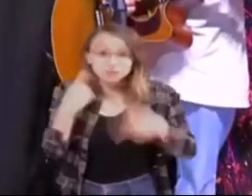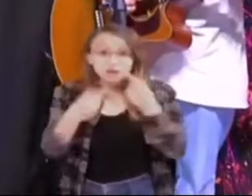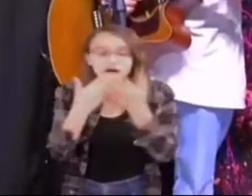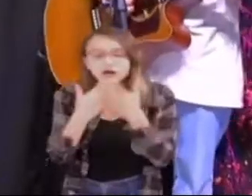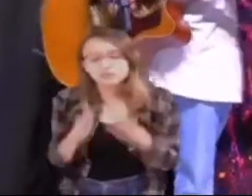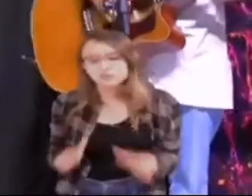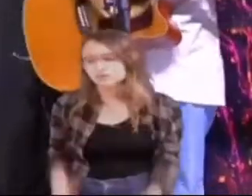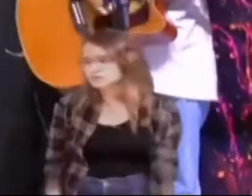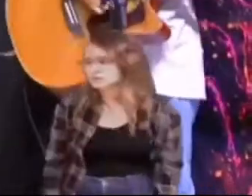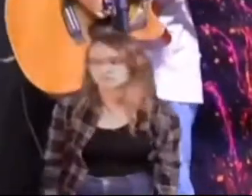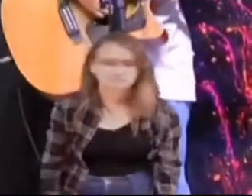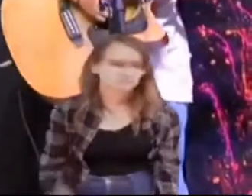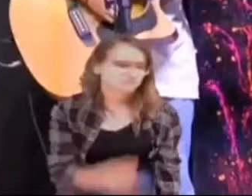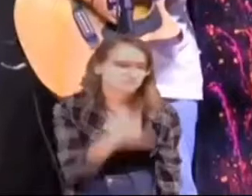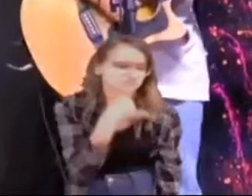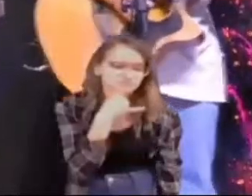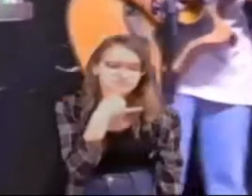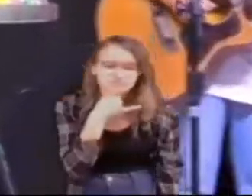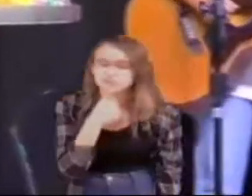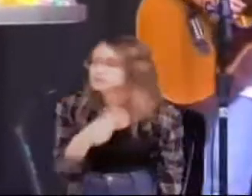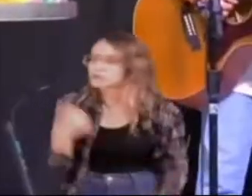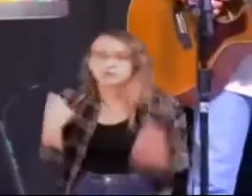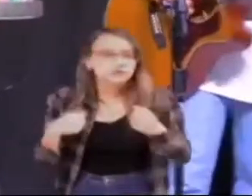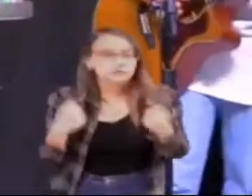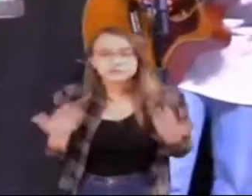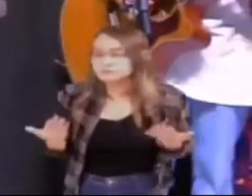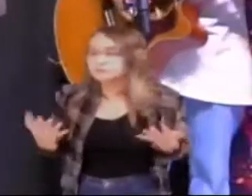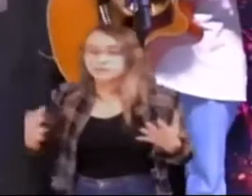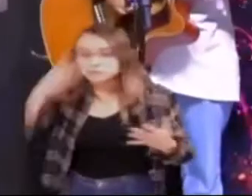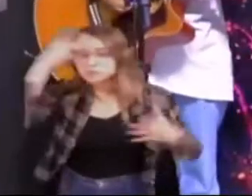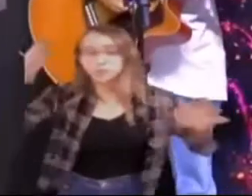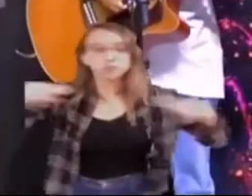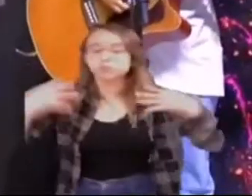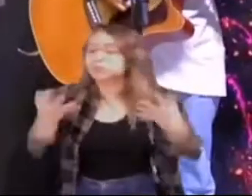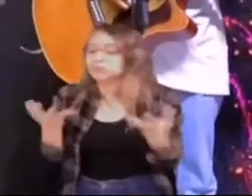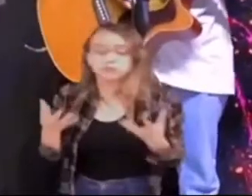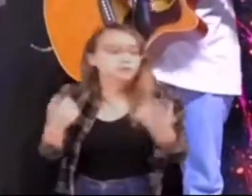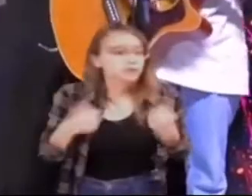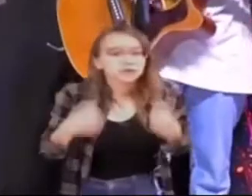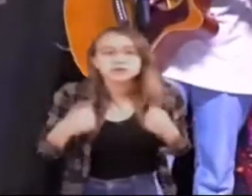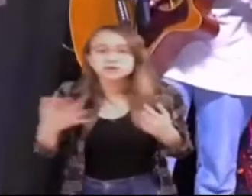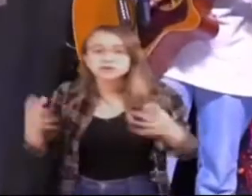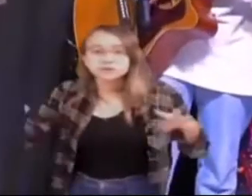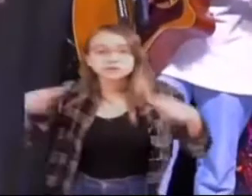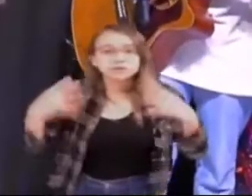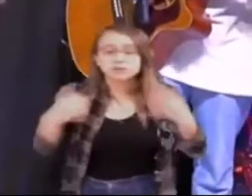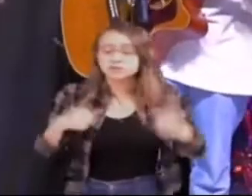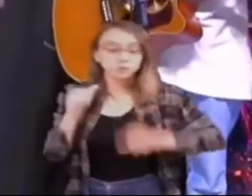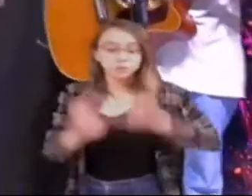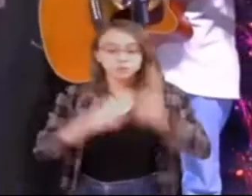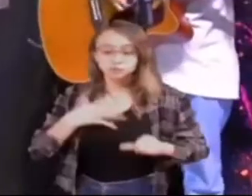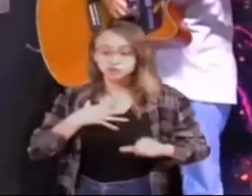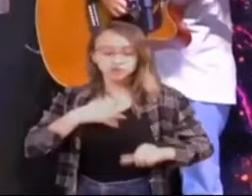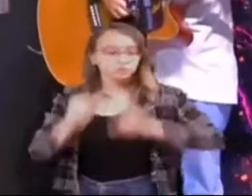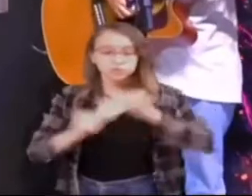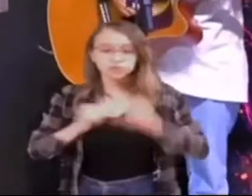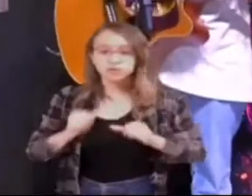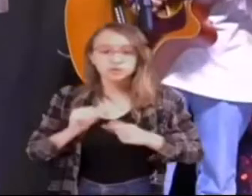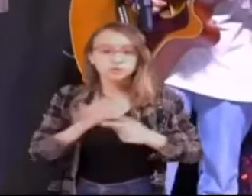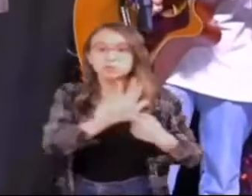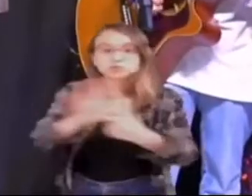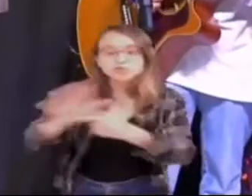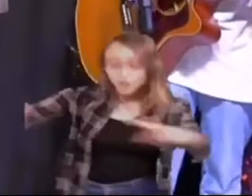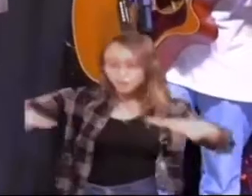nossa, nunca mais ninguém me elogiou. Preciso inventar outra coisa. Preciso fazer alguma coisa para alguém me elogiar de novo. E a gente fica nesse ciclo maluco